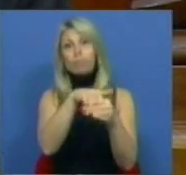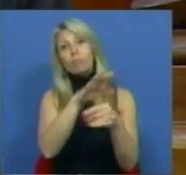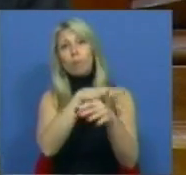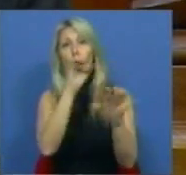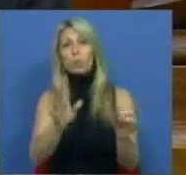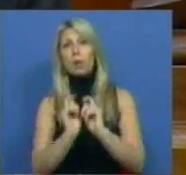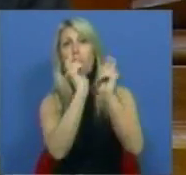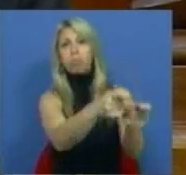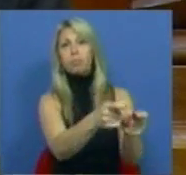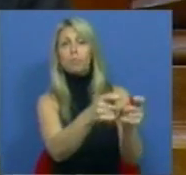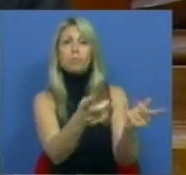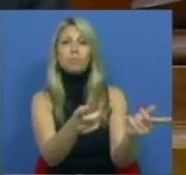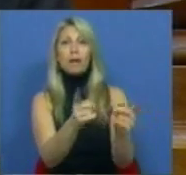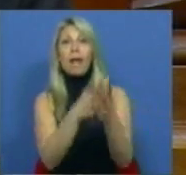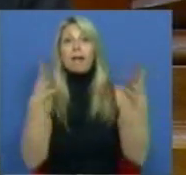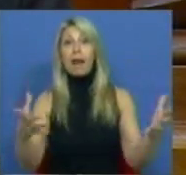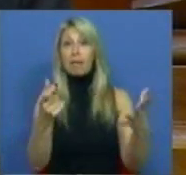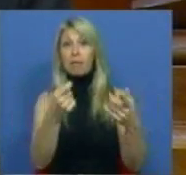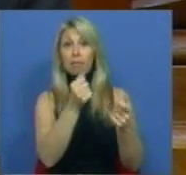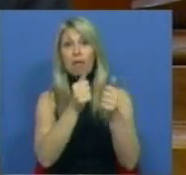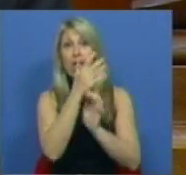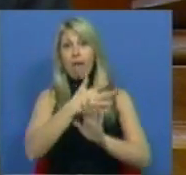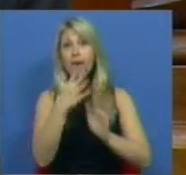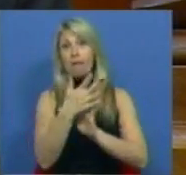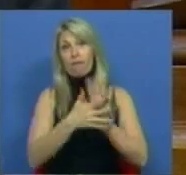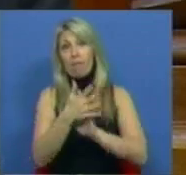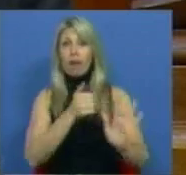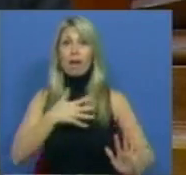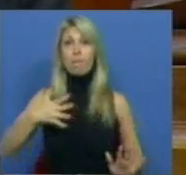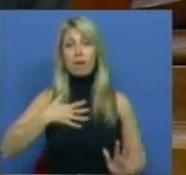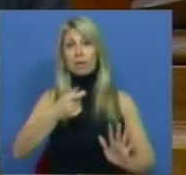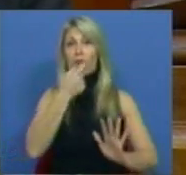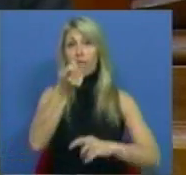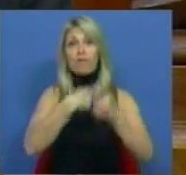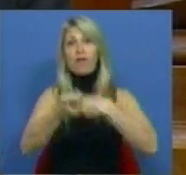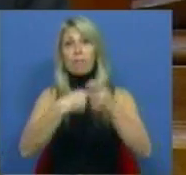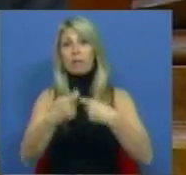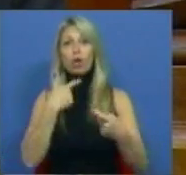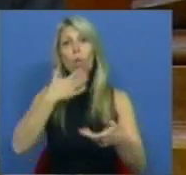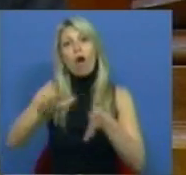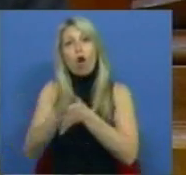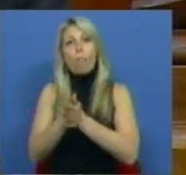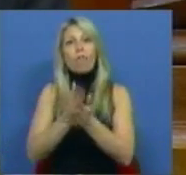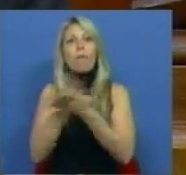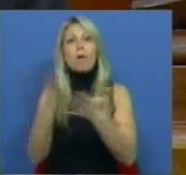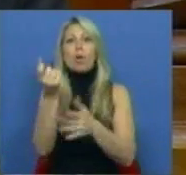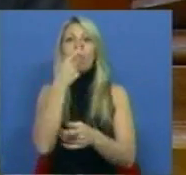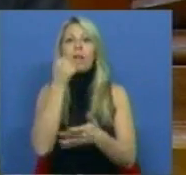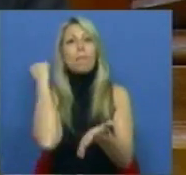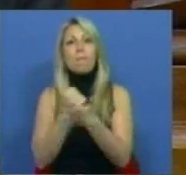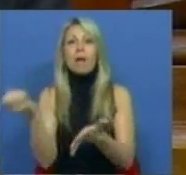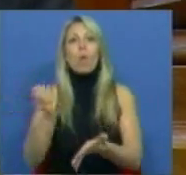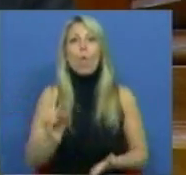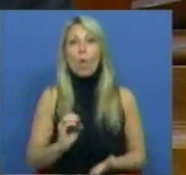grandes farmacêuticas e impedem uma maior venda de genéricos em Portugal. Desperdício ainda em muitas obras que não